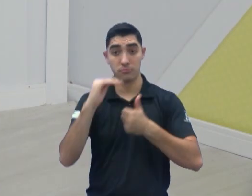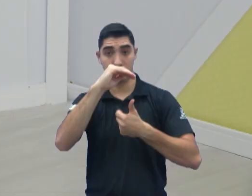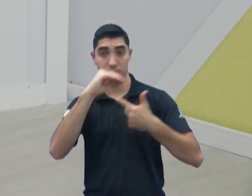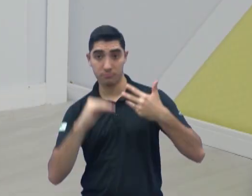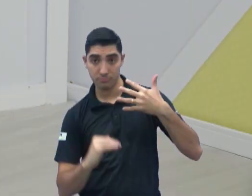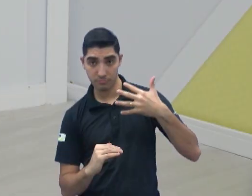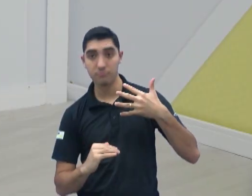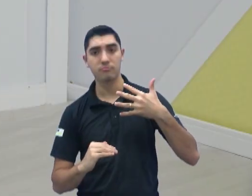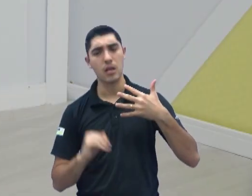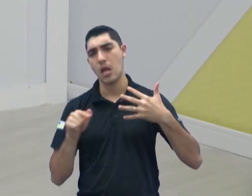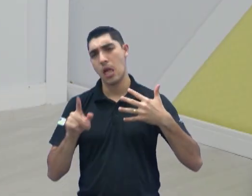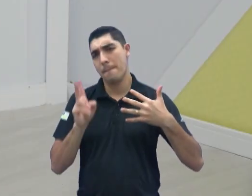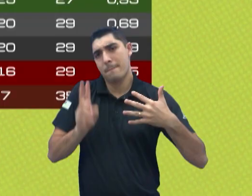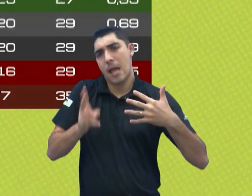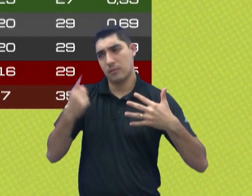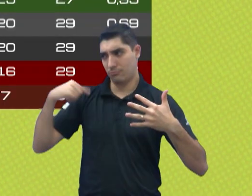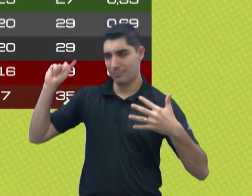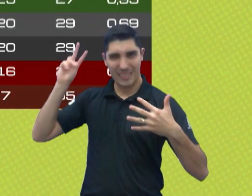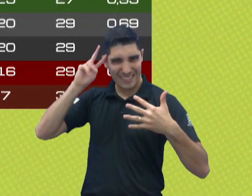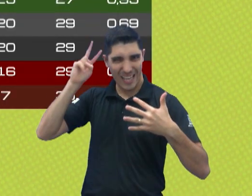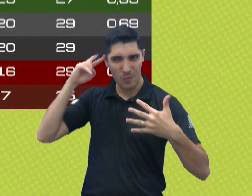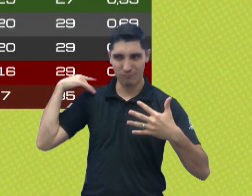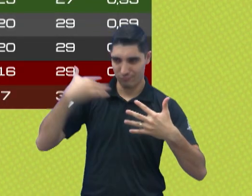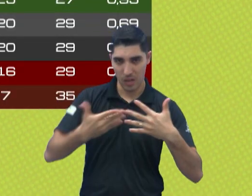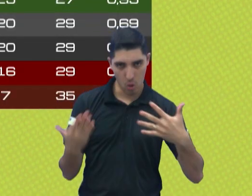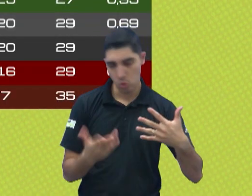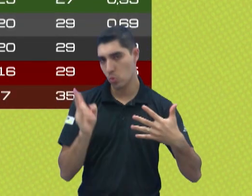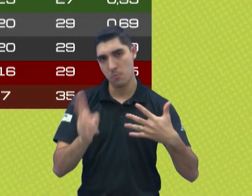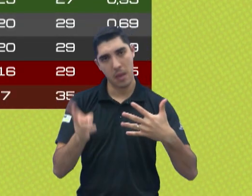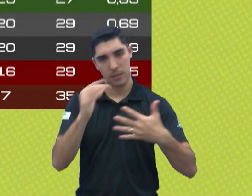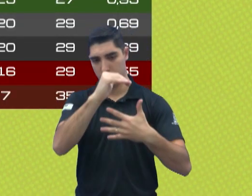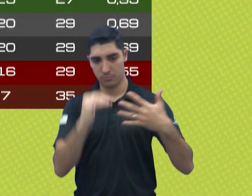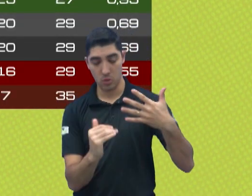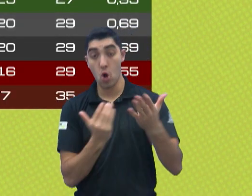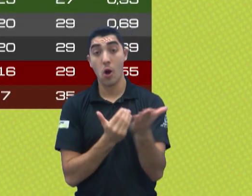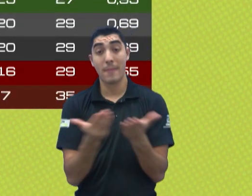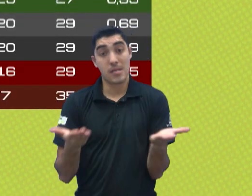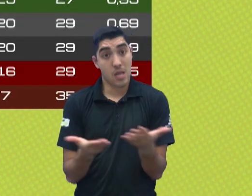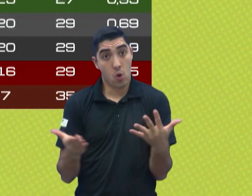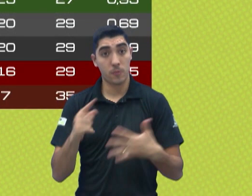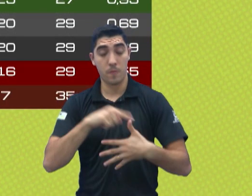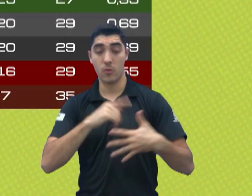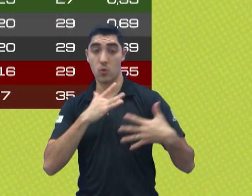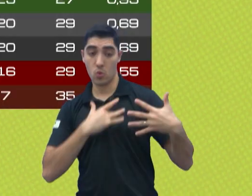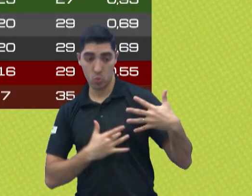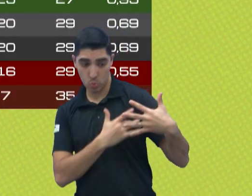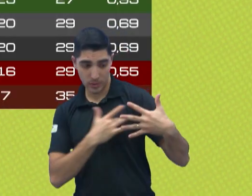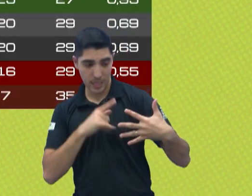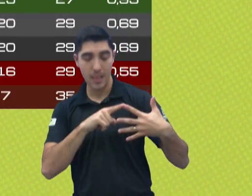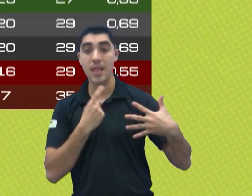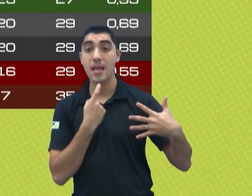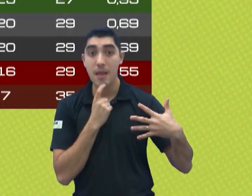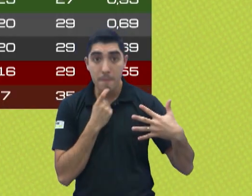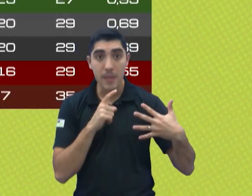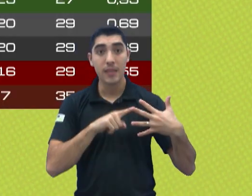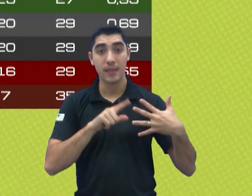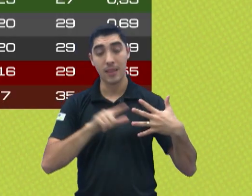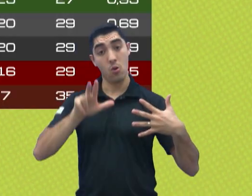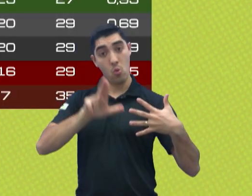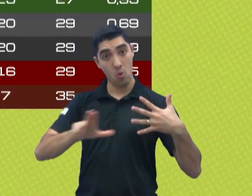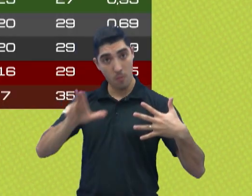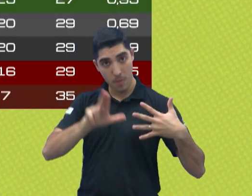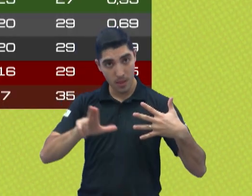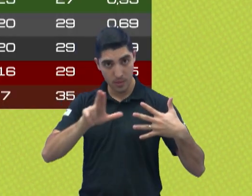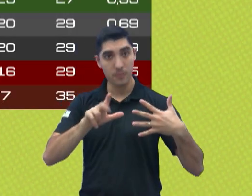à última vez na segunda-feira, quando a gente viu. Os jogos começam hoje da segunda rodada. Cruzeiro líder, seguido pelo Campinas. O Praia é o terceiro